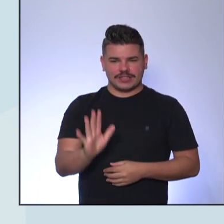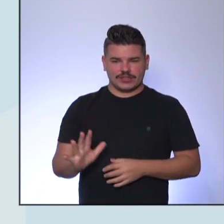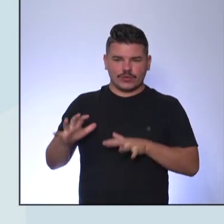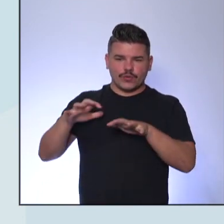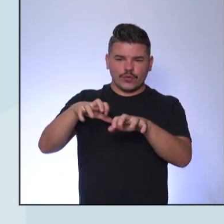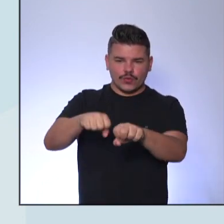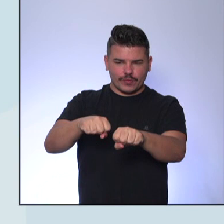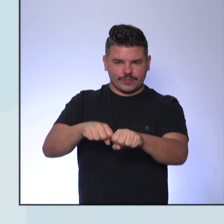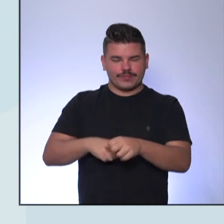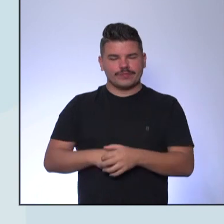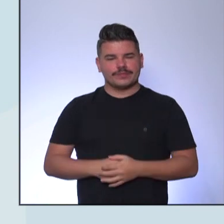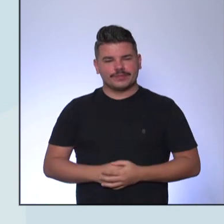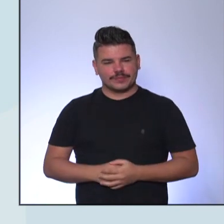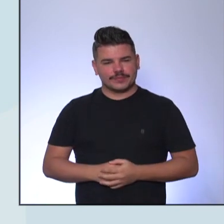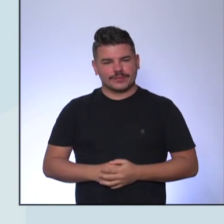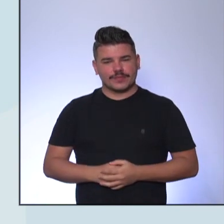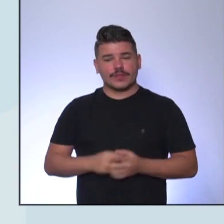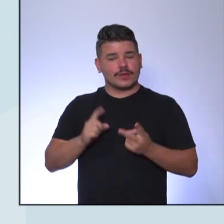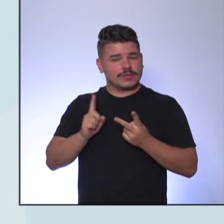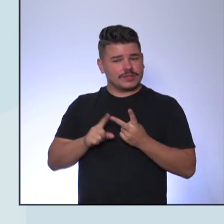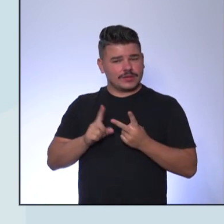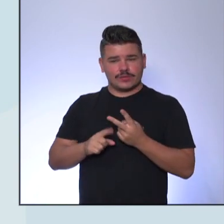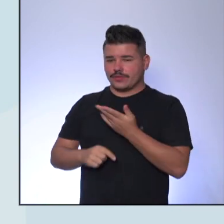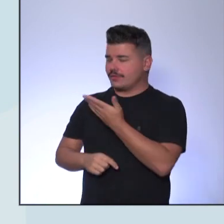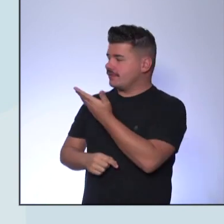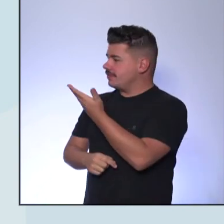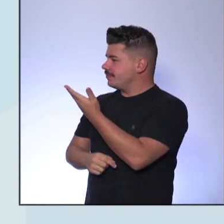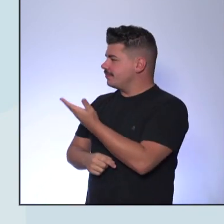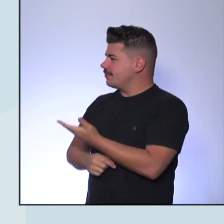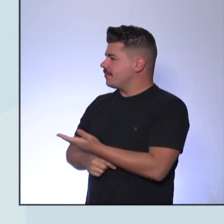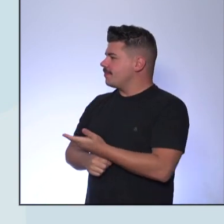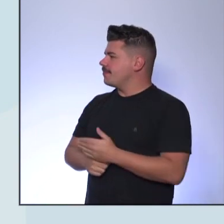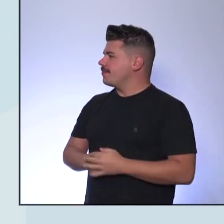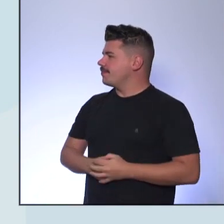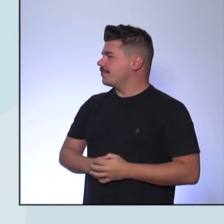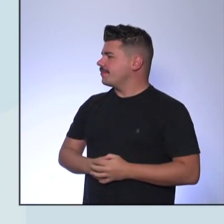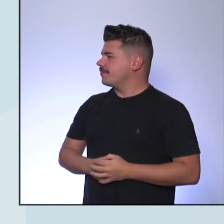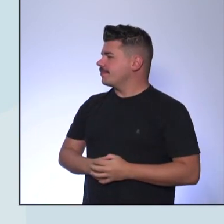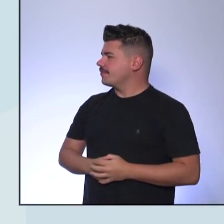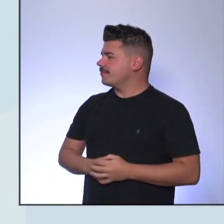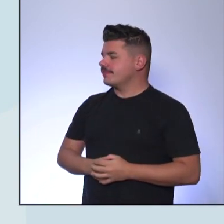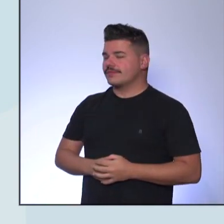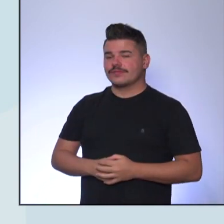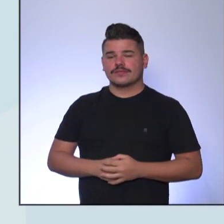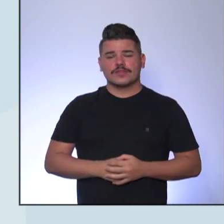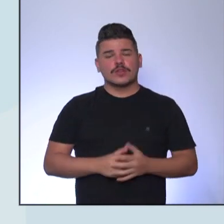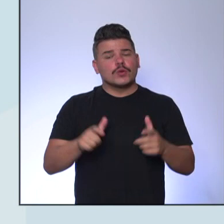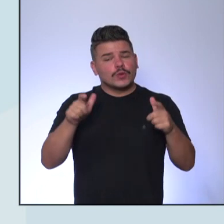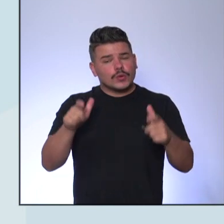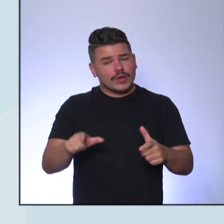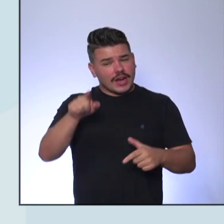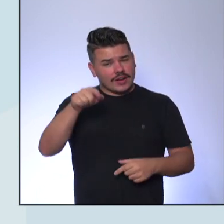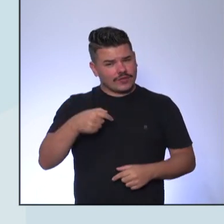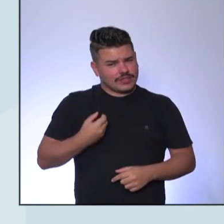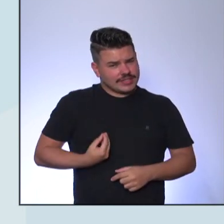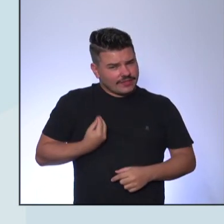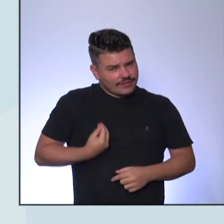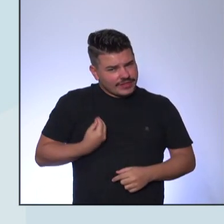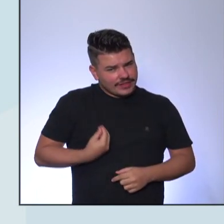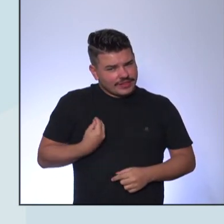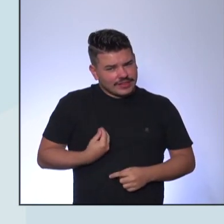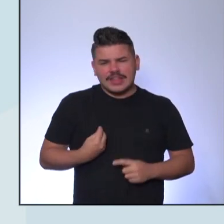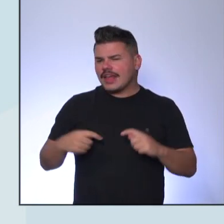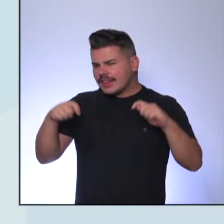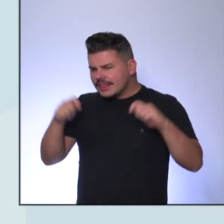primeiro questionamento. O segundo é: na região em que você vive, ou na cidade em que você vive, é